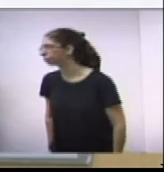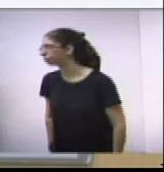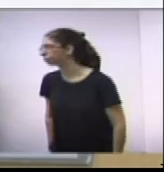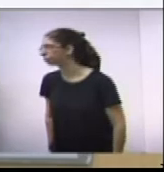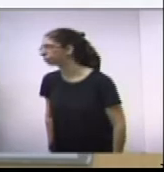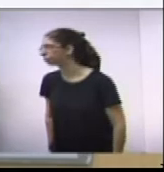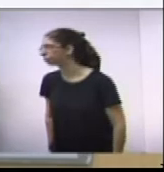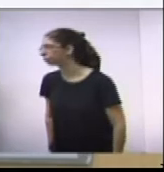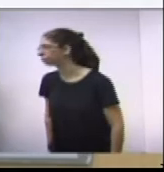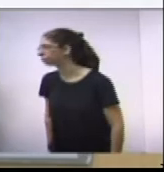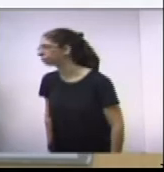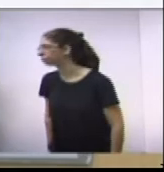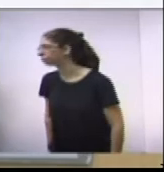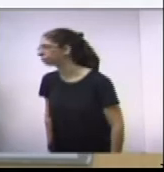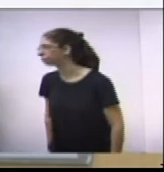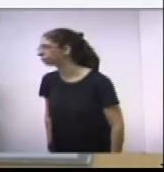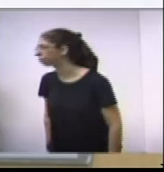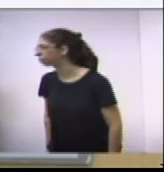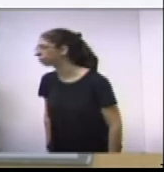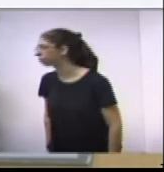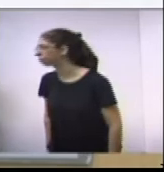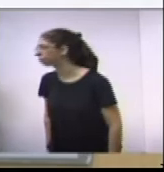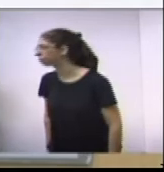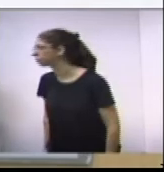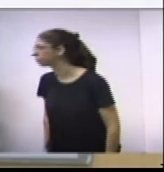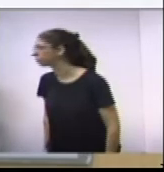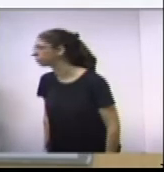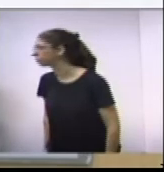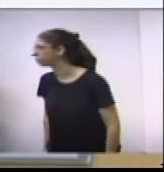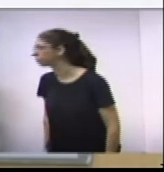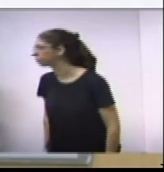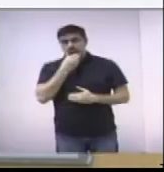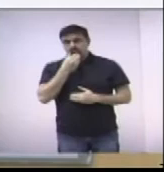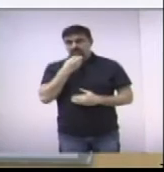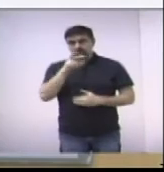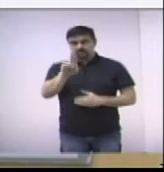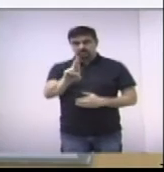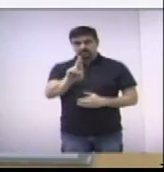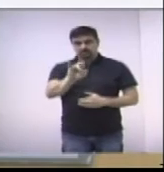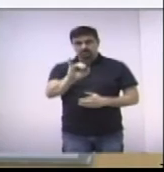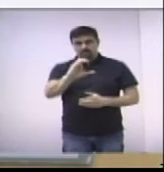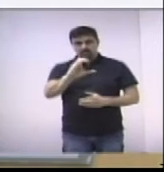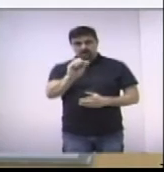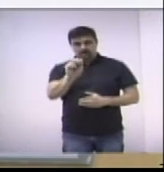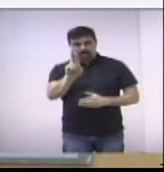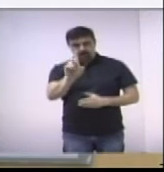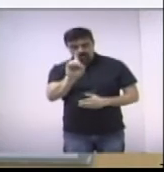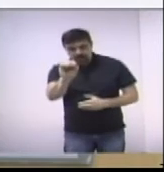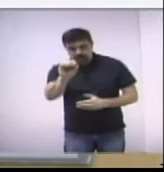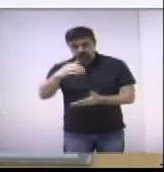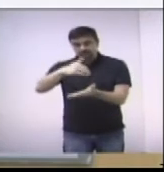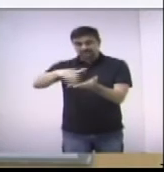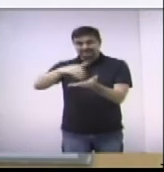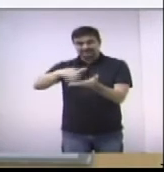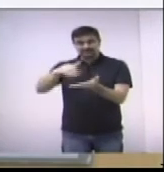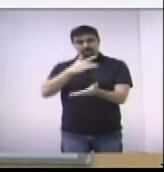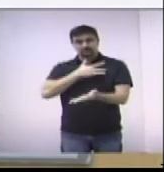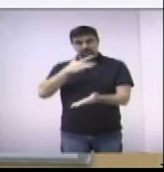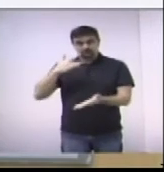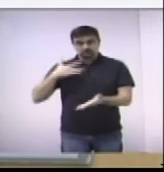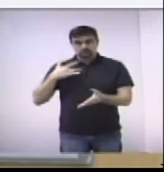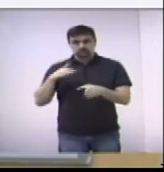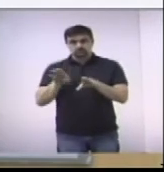Social. Quero agradecer a presença do doutor Ricardo, secretário de Saúde. Quero agradecer a presença do